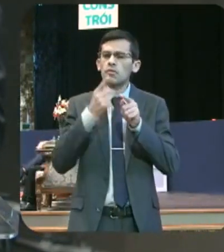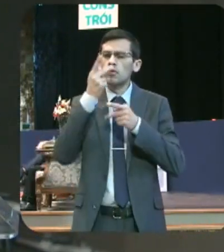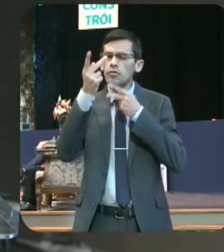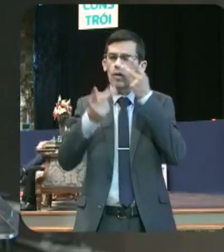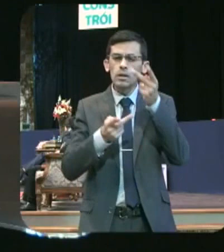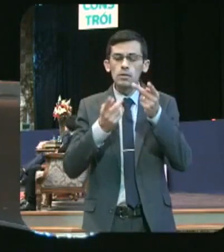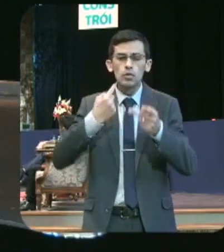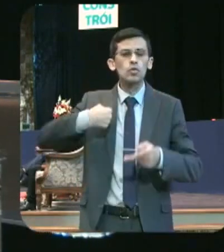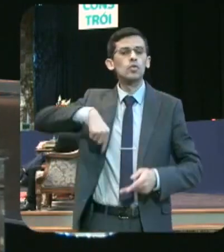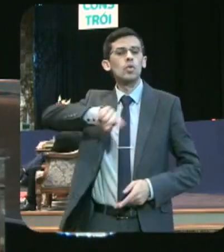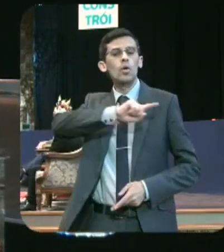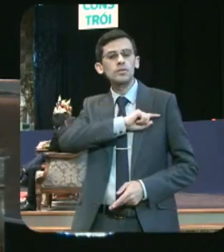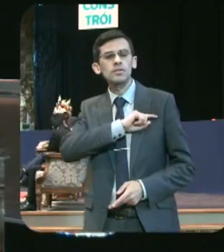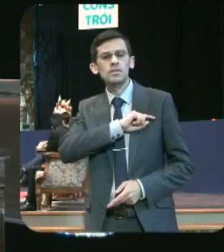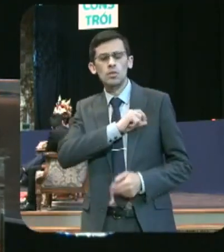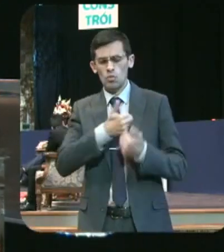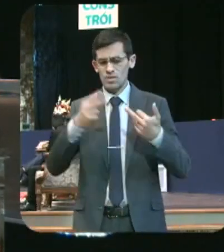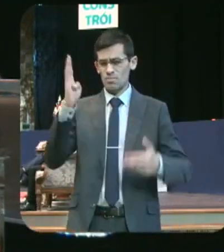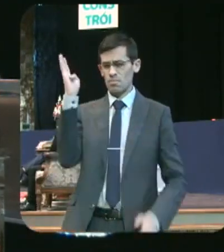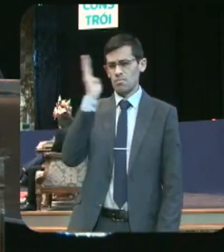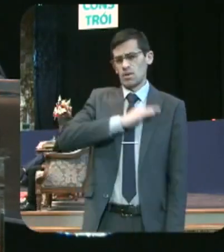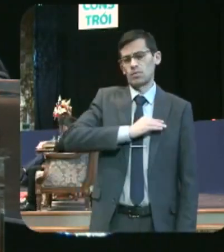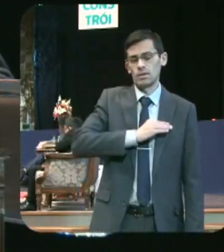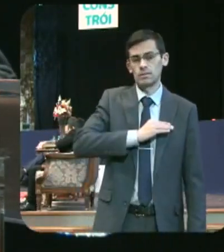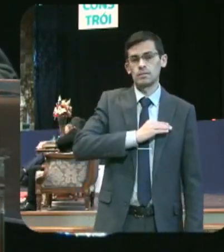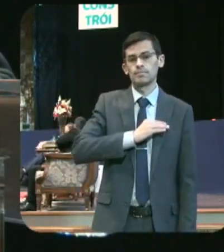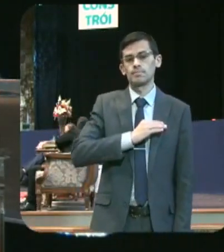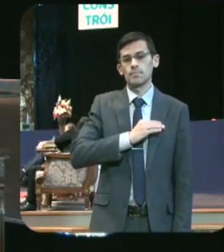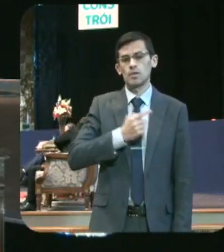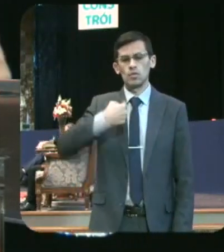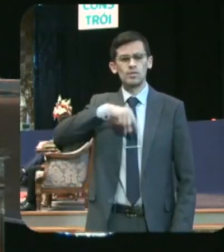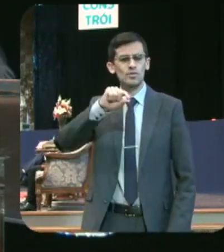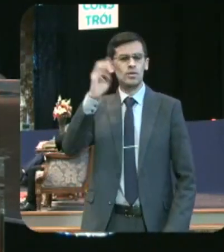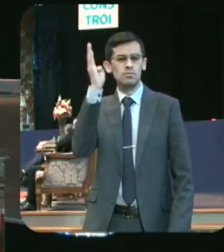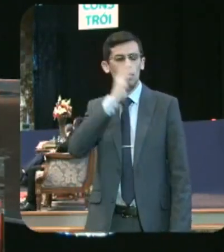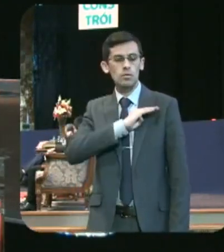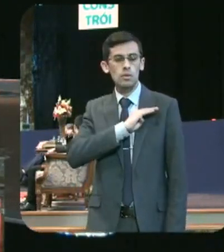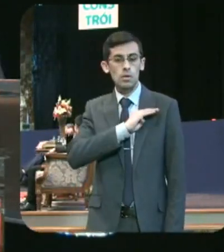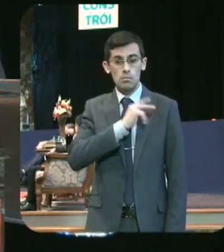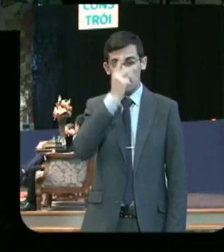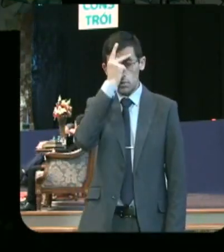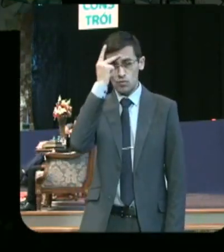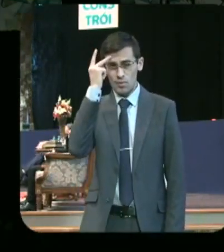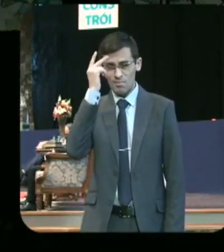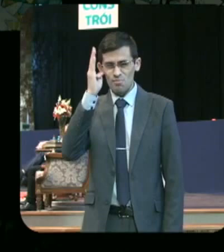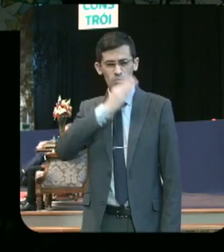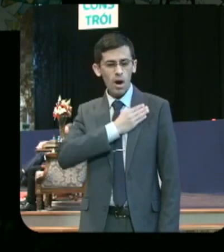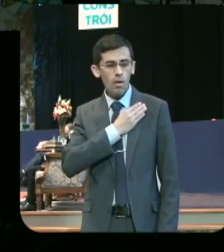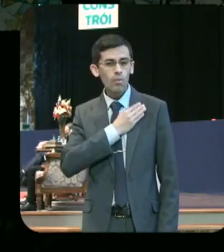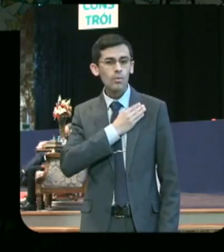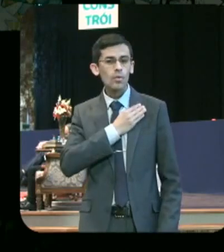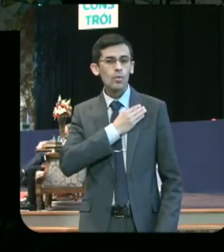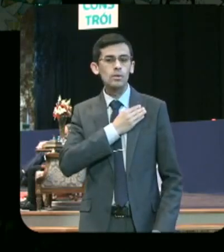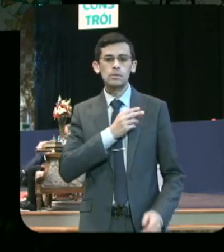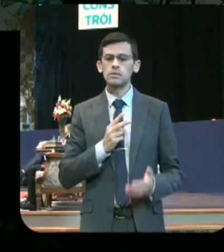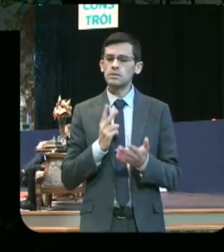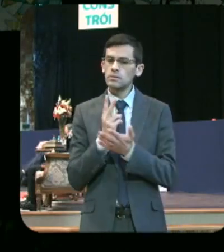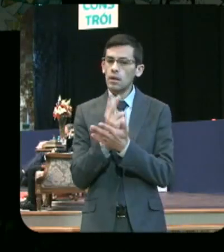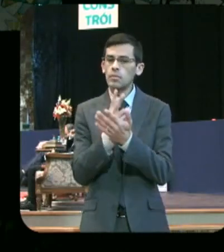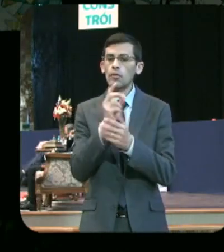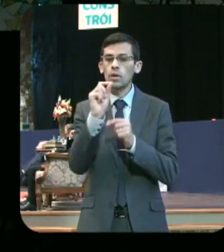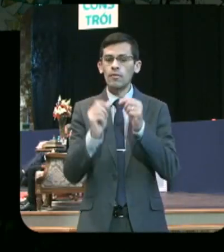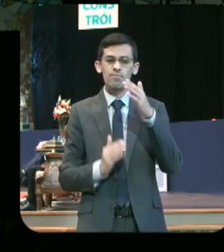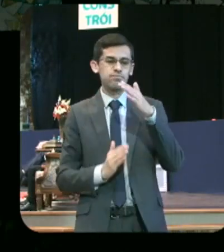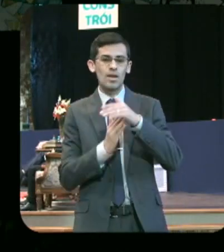diz nossas maldades. Uma pessoa iníqua é aquela que transgride